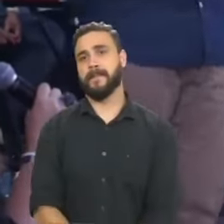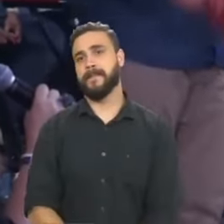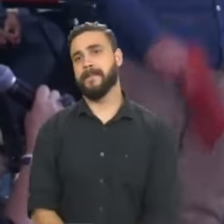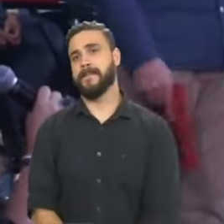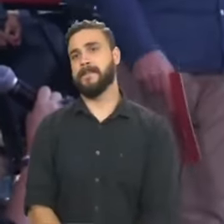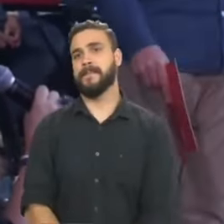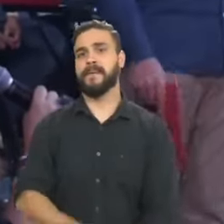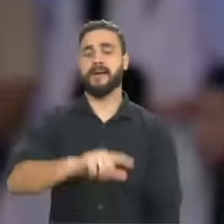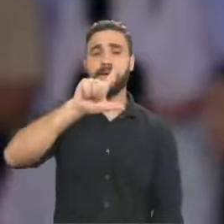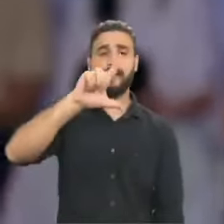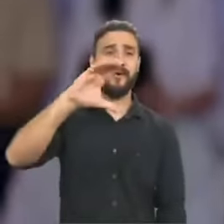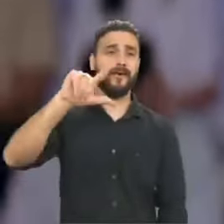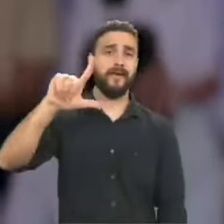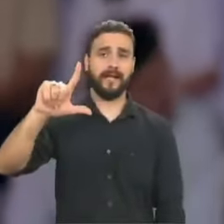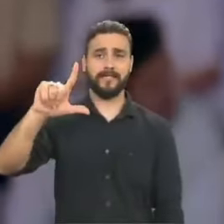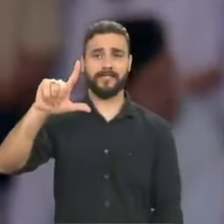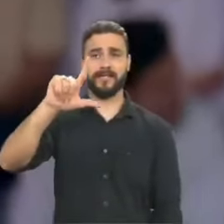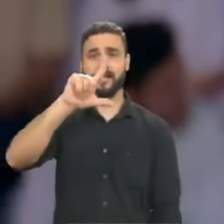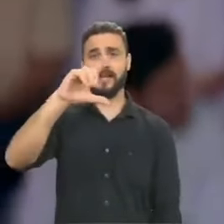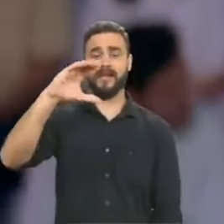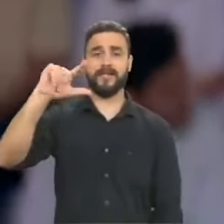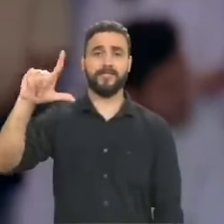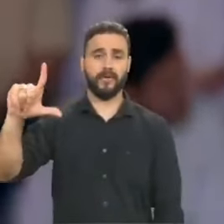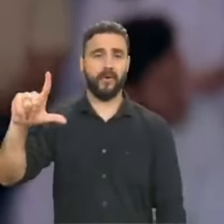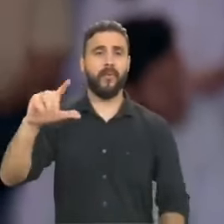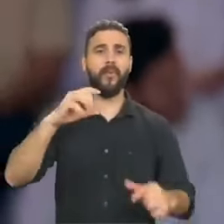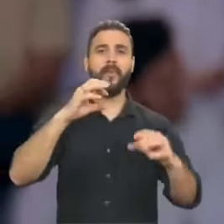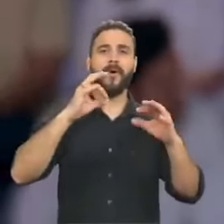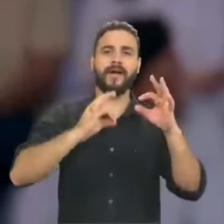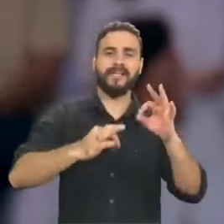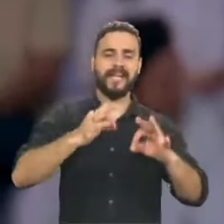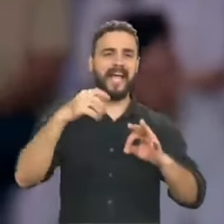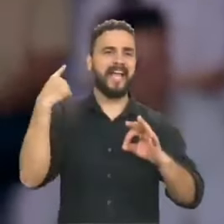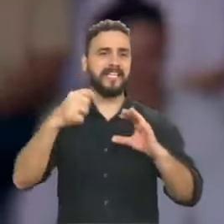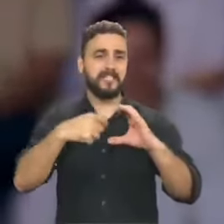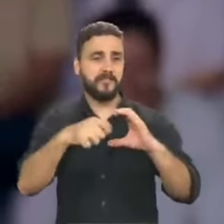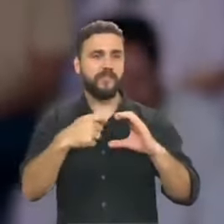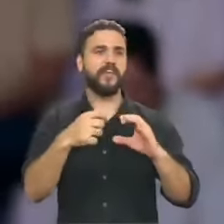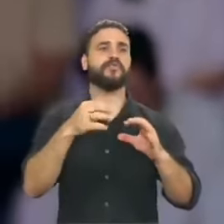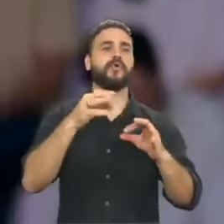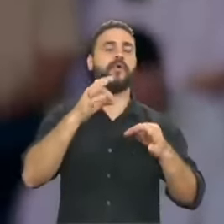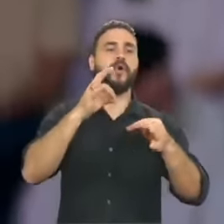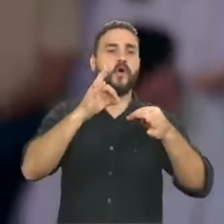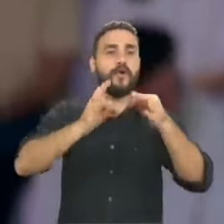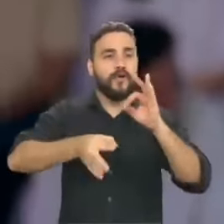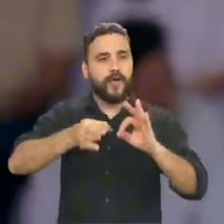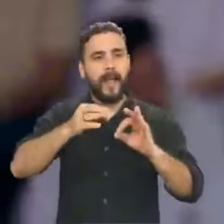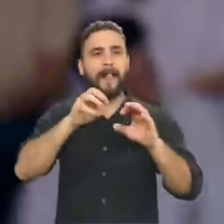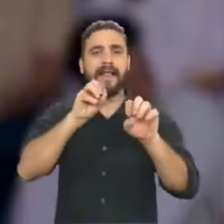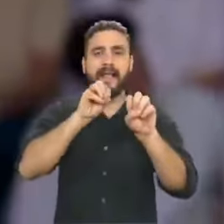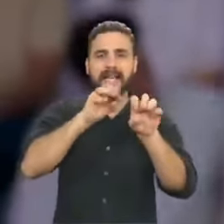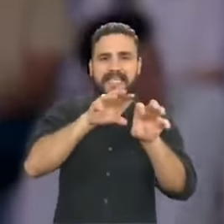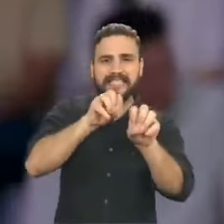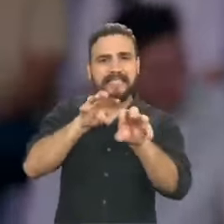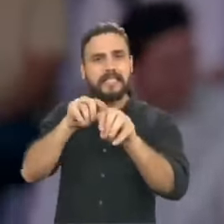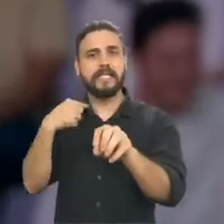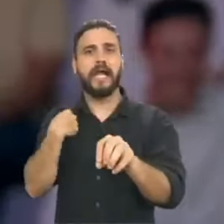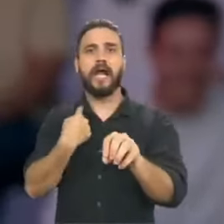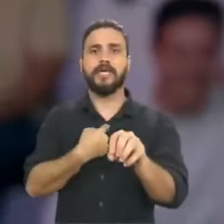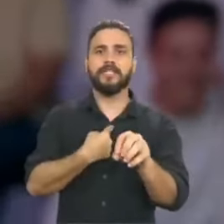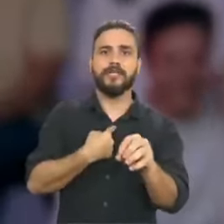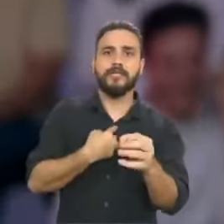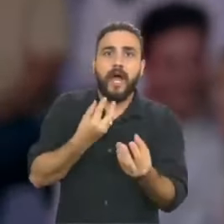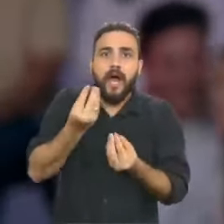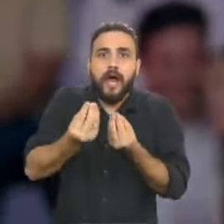call pra isso. Você sabe por quê? Isso. Porque isso prepara a gente de forma estratégica e missionária para ser efetivo na sociedade. Mas